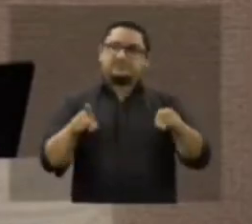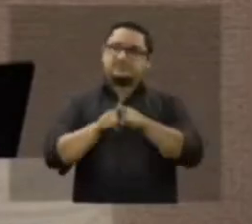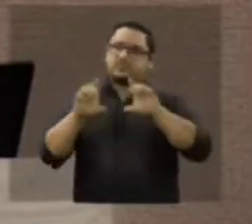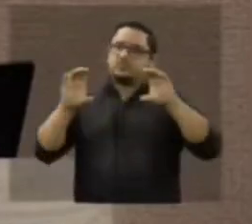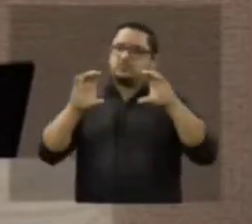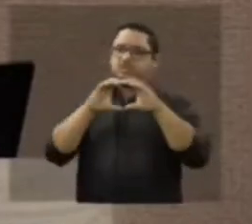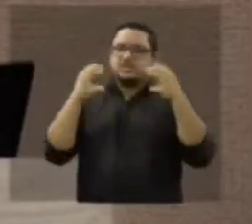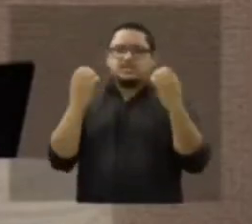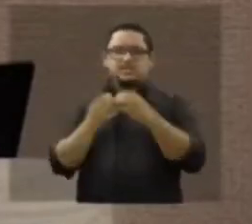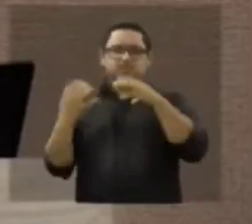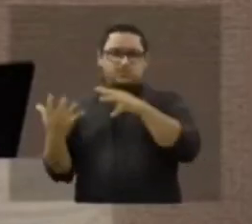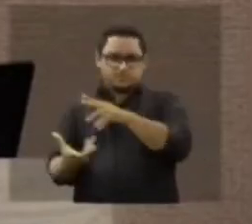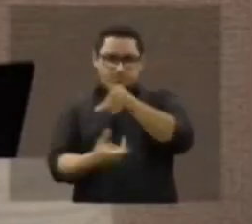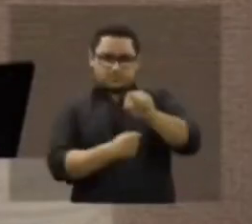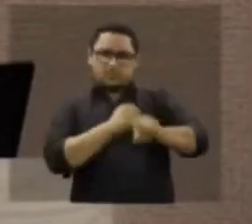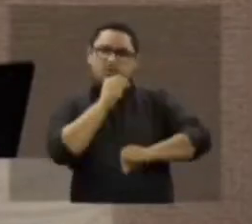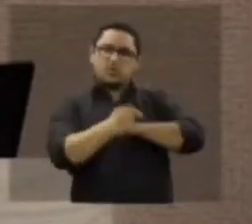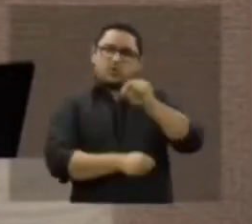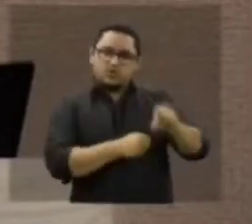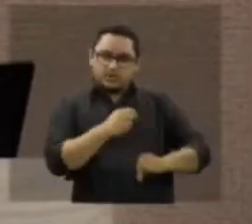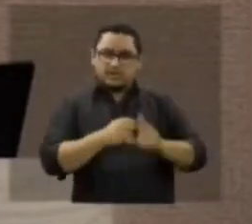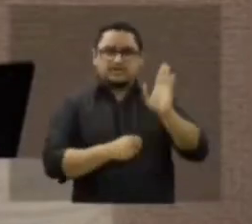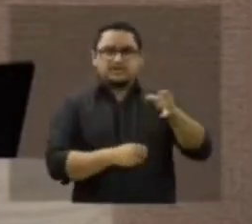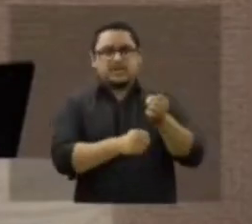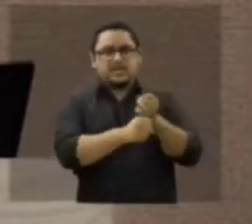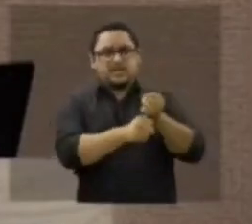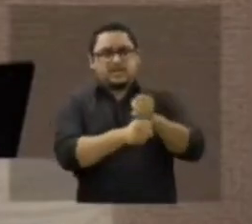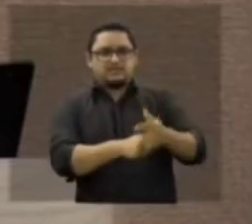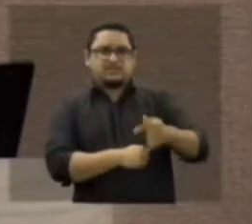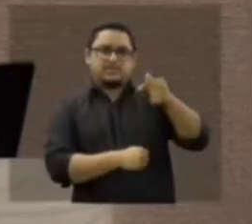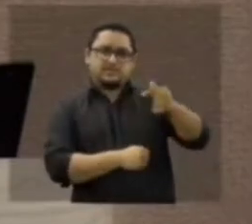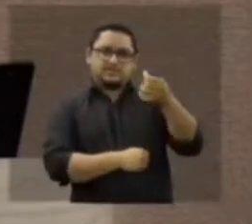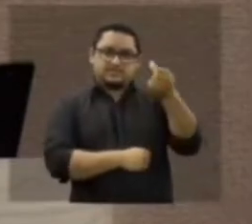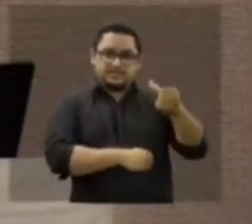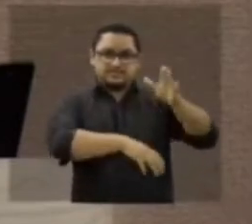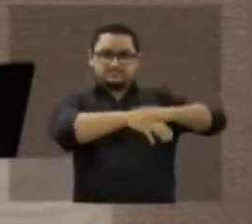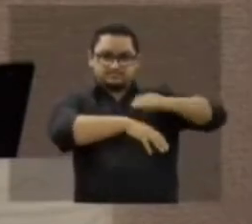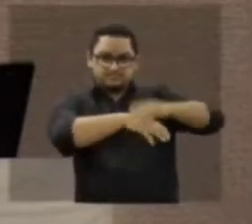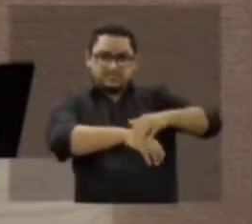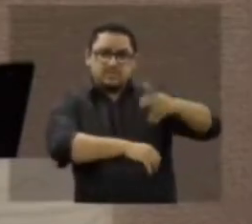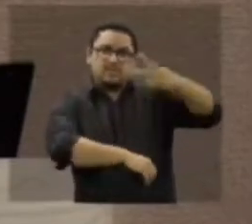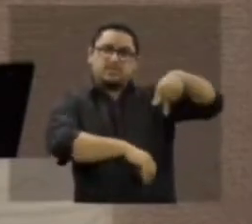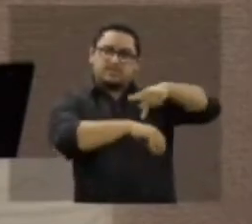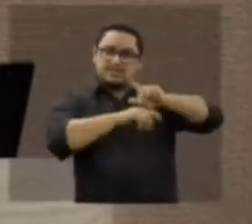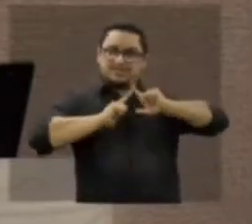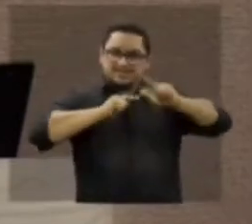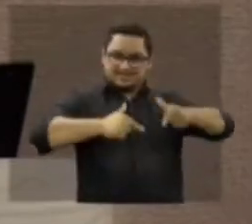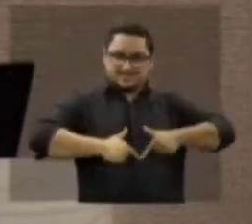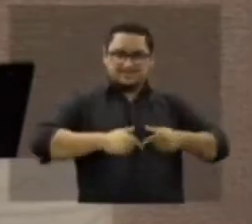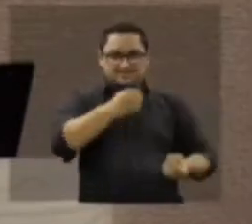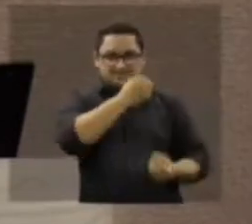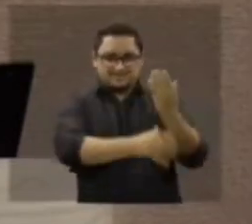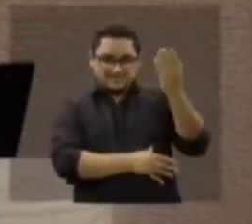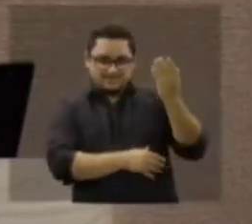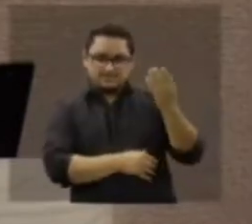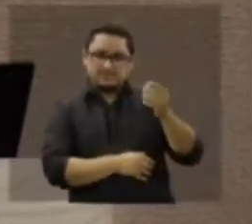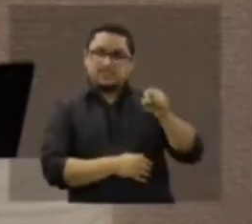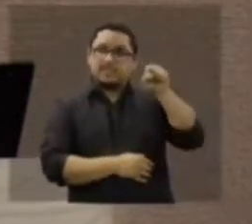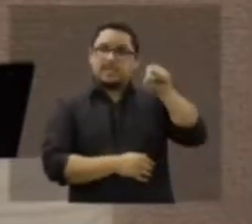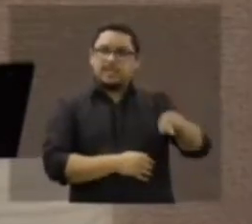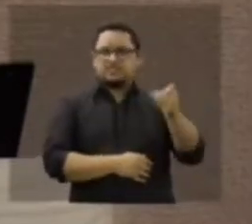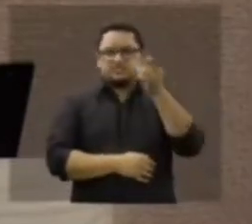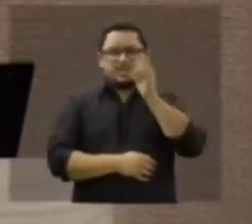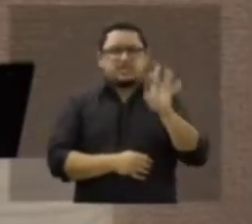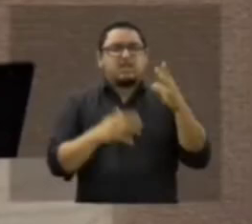Internacional o 76º aniversário da Fundação do Estado de Israel esta data vai além de uma simples